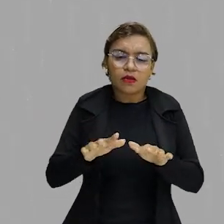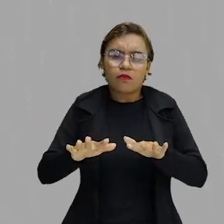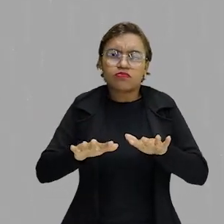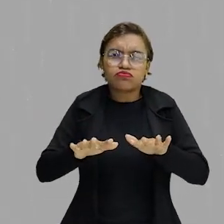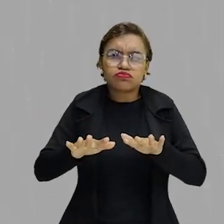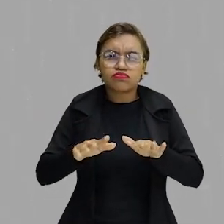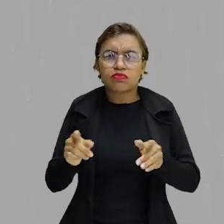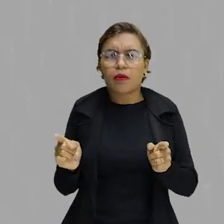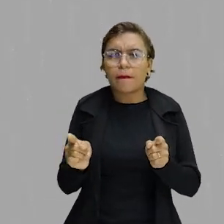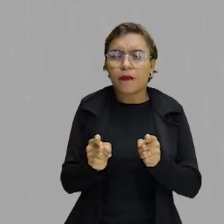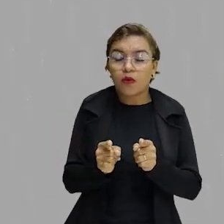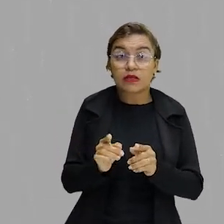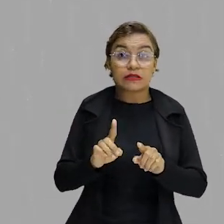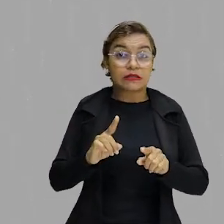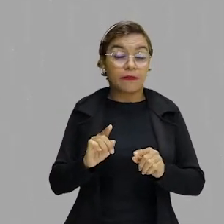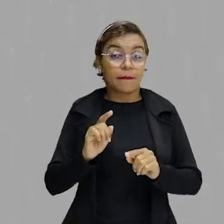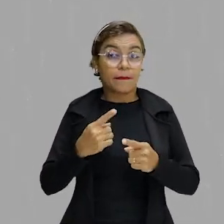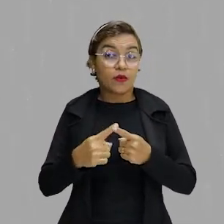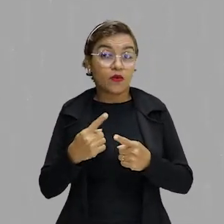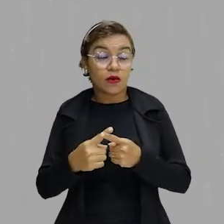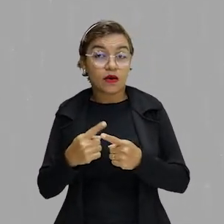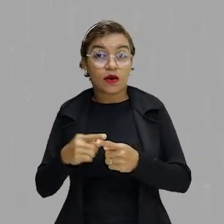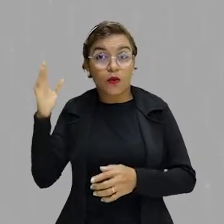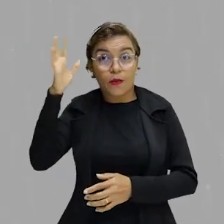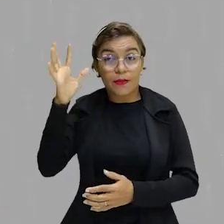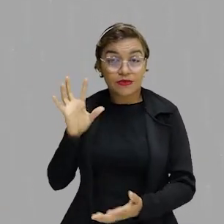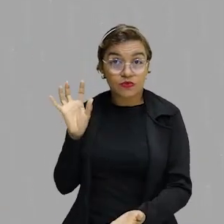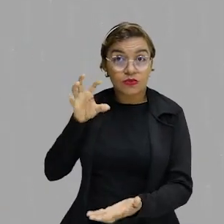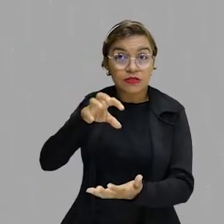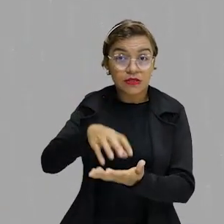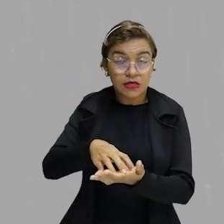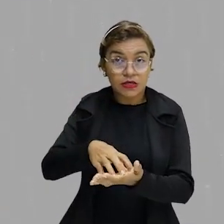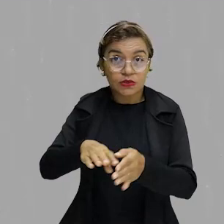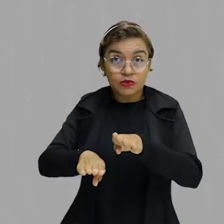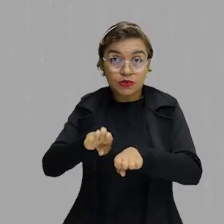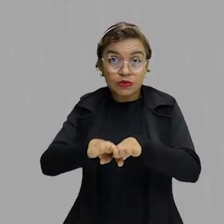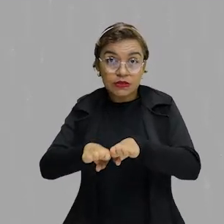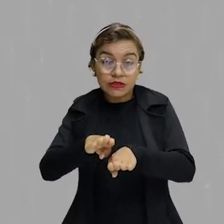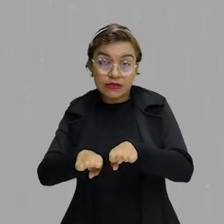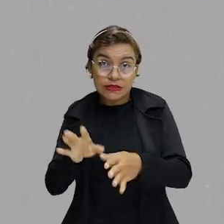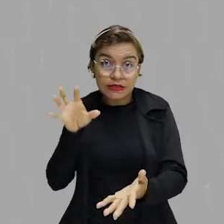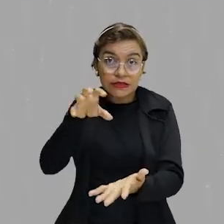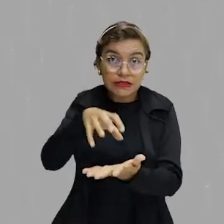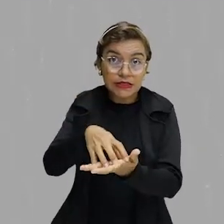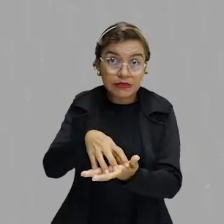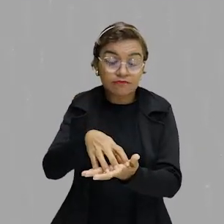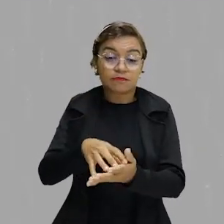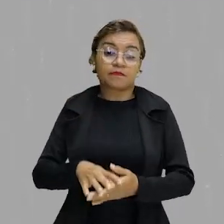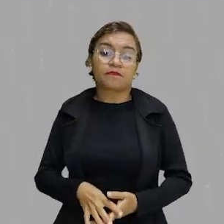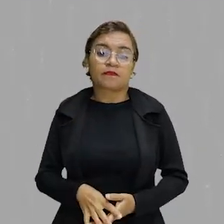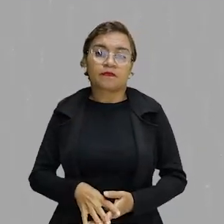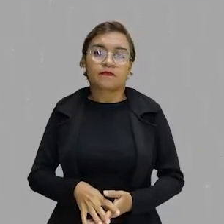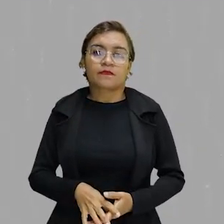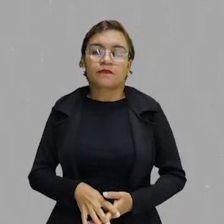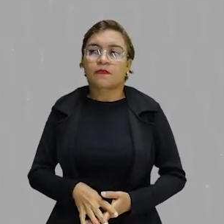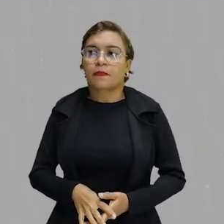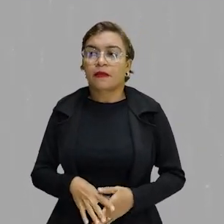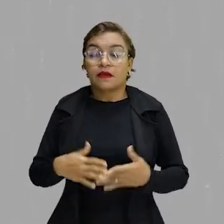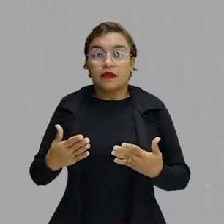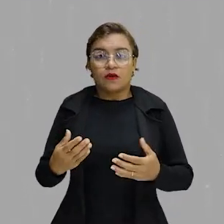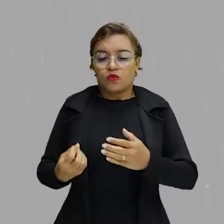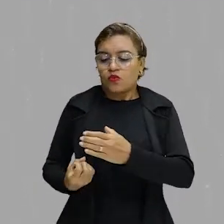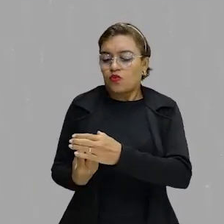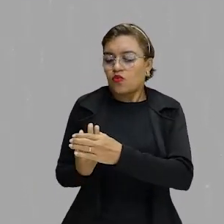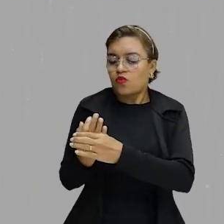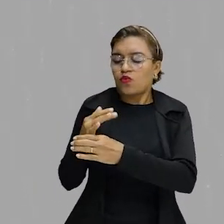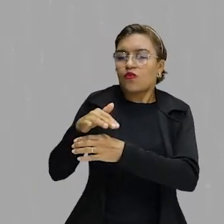certo? Por quê? Porque o Brasil está no centro de uma placa tectônica. Onde é que nós vamos ter terremotos de maior intensidade? Nas áreas de borda. E o